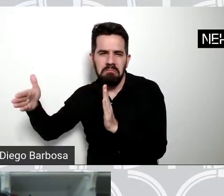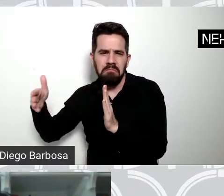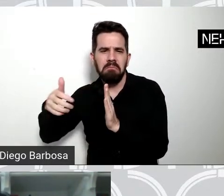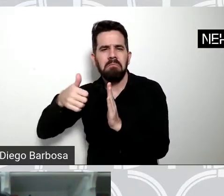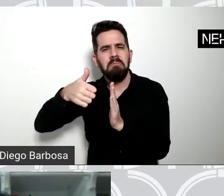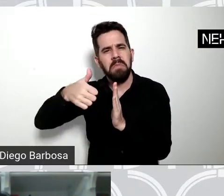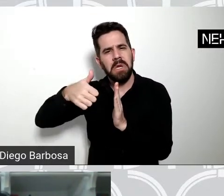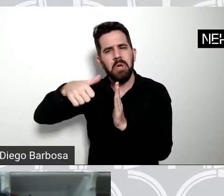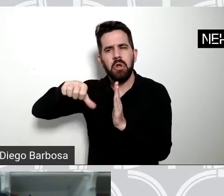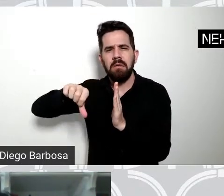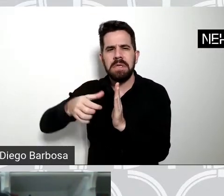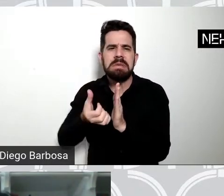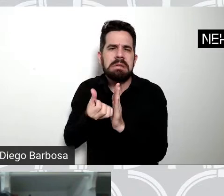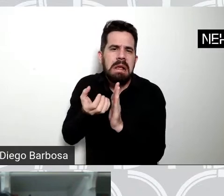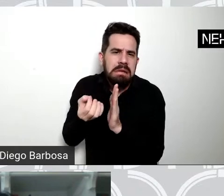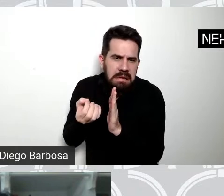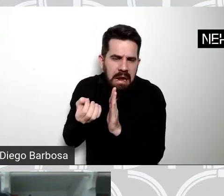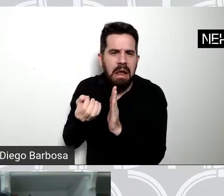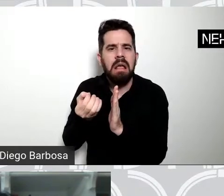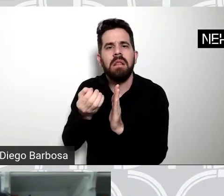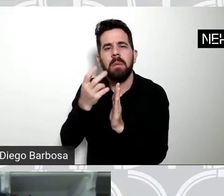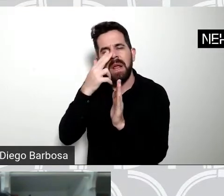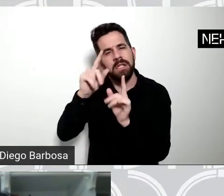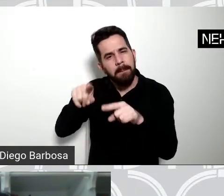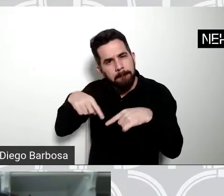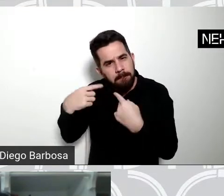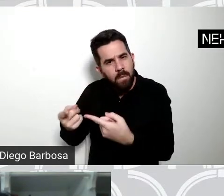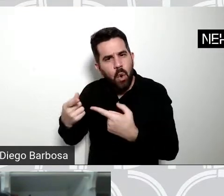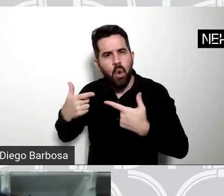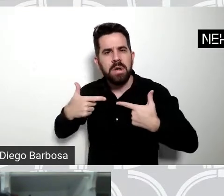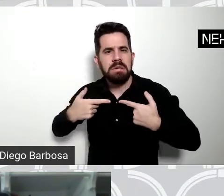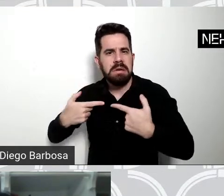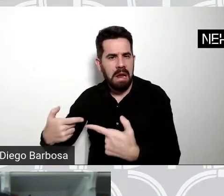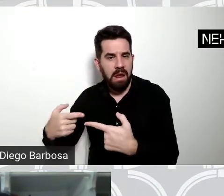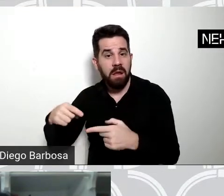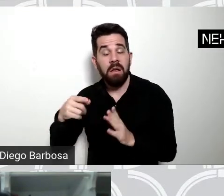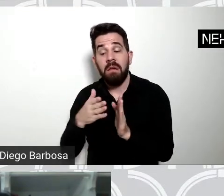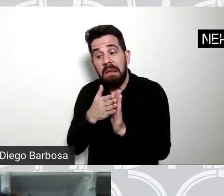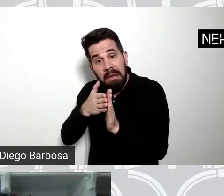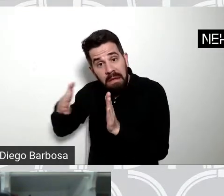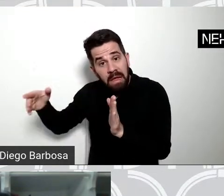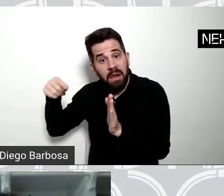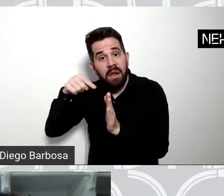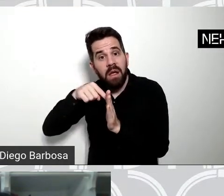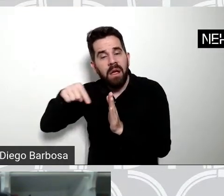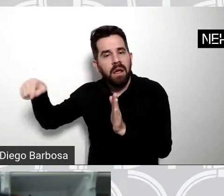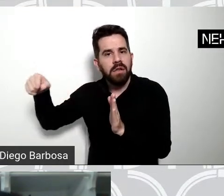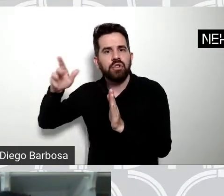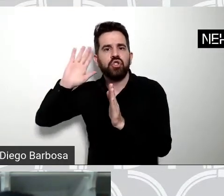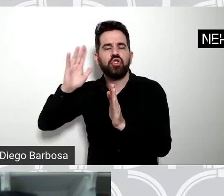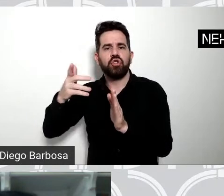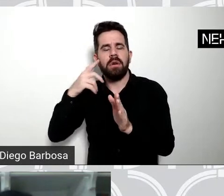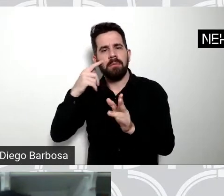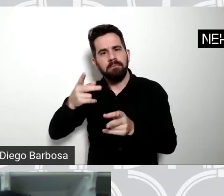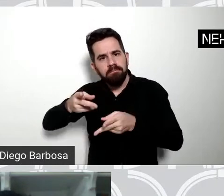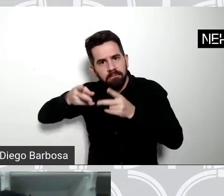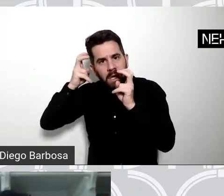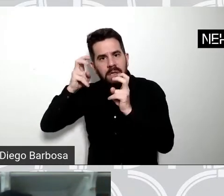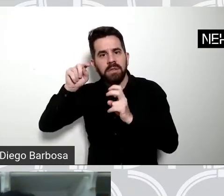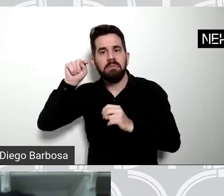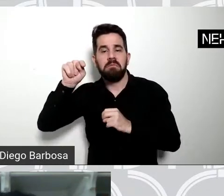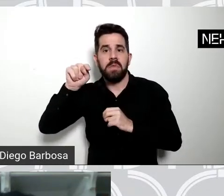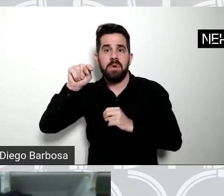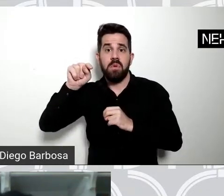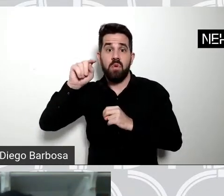já 60, quando os intelectuais se dão conta de que não houve no Brasil, como